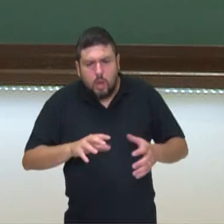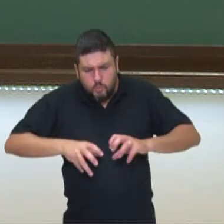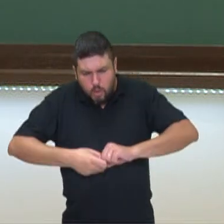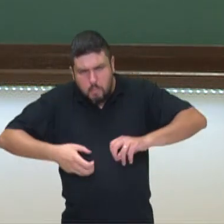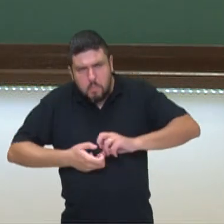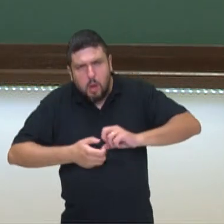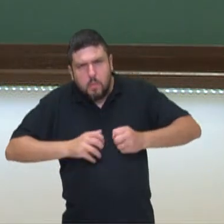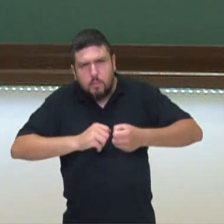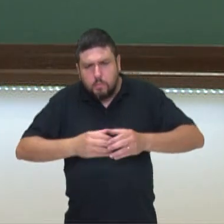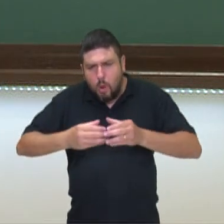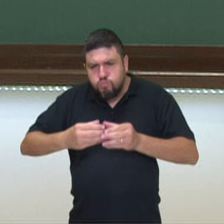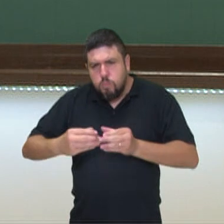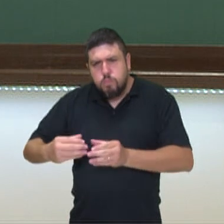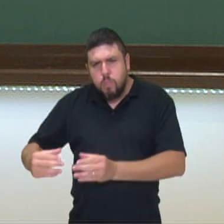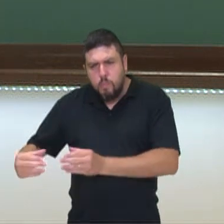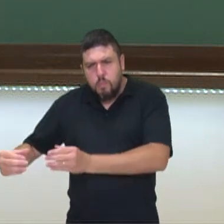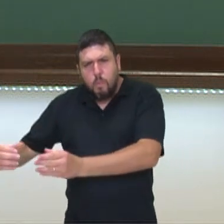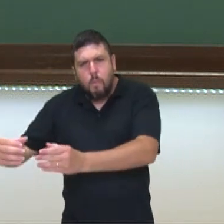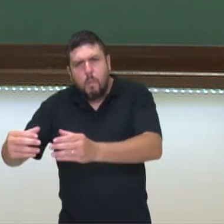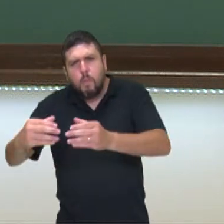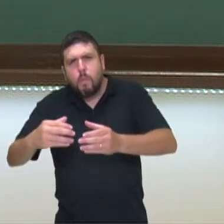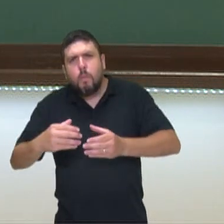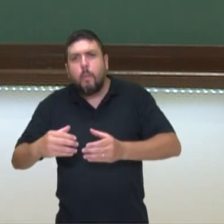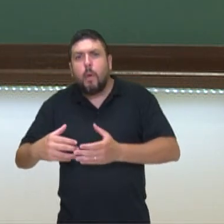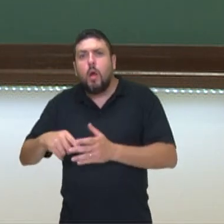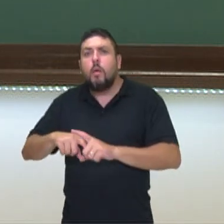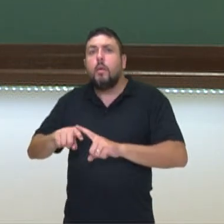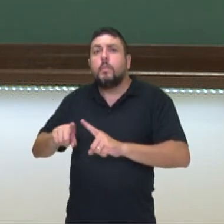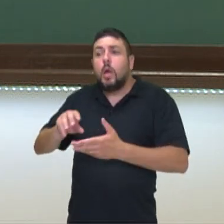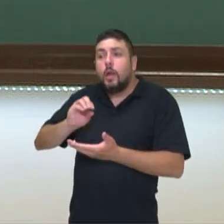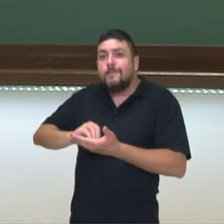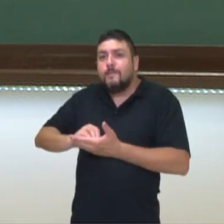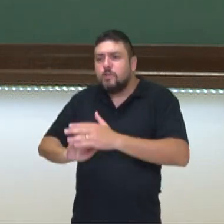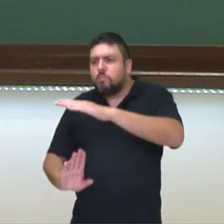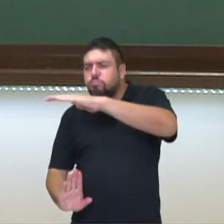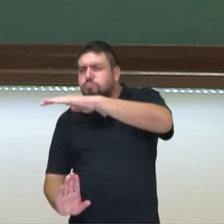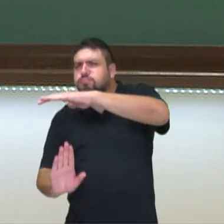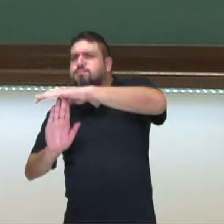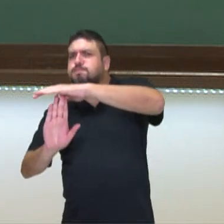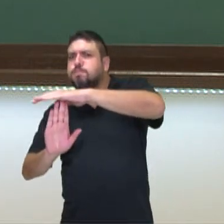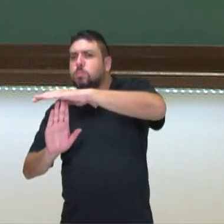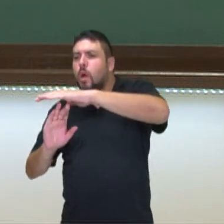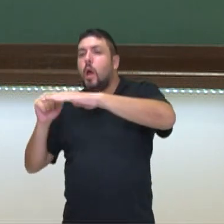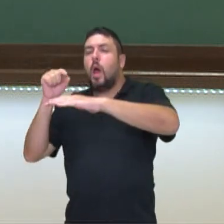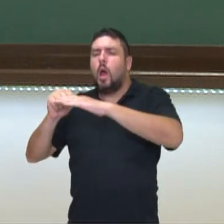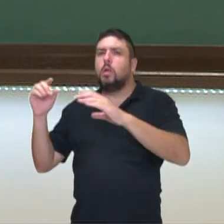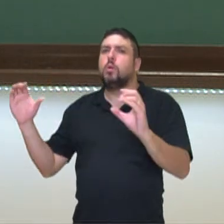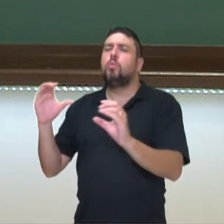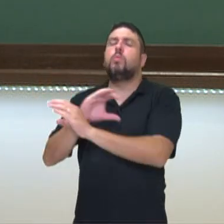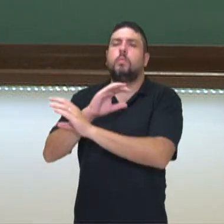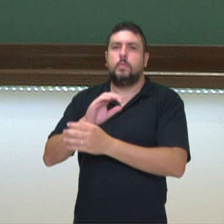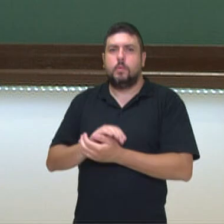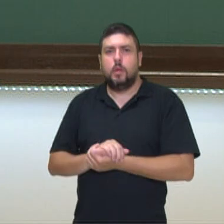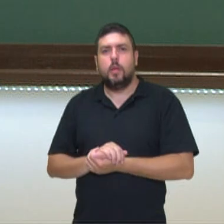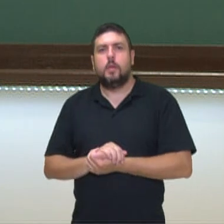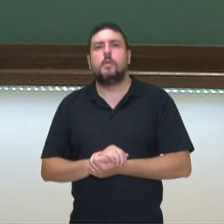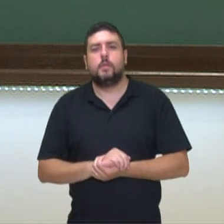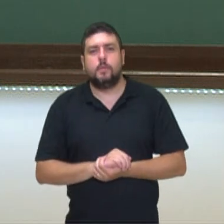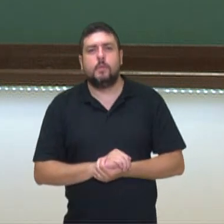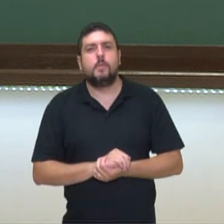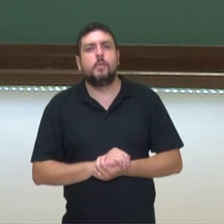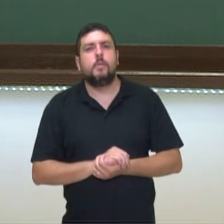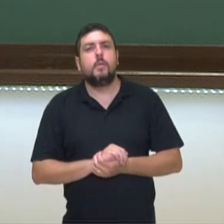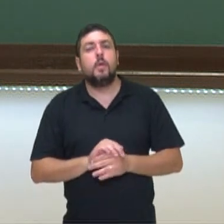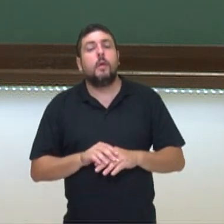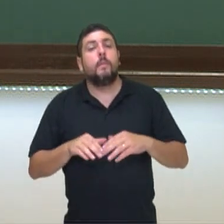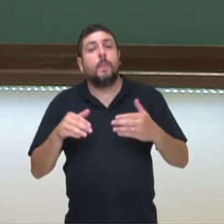um tanto. Quanto está faltando para eu chegar nesse tanto completo que eu estou querendo, né? Então, a ideia é de completar. Então, o que eu vou